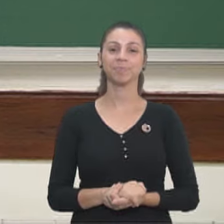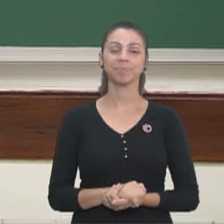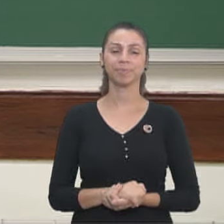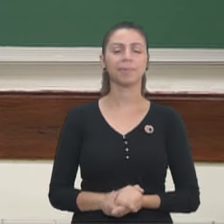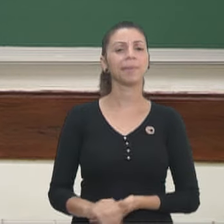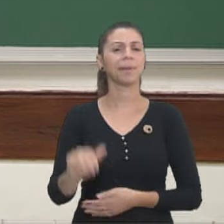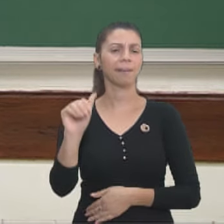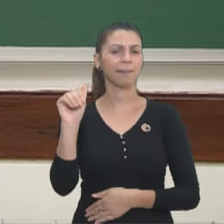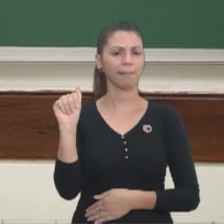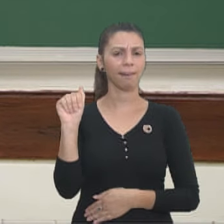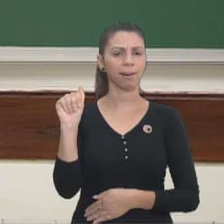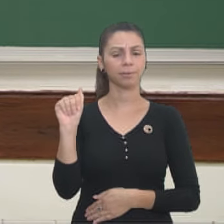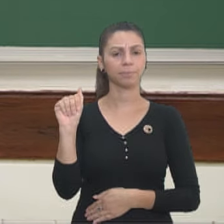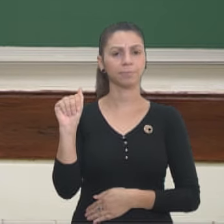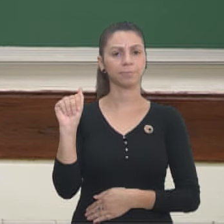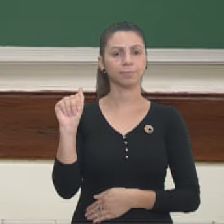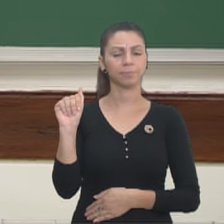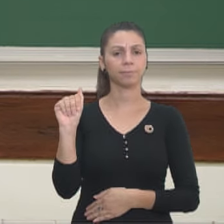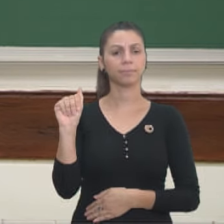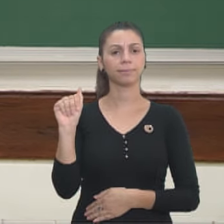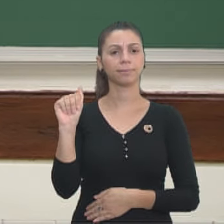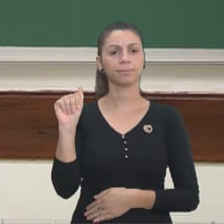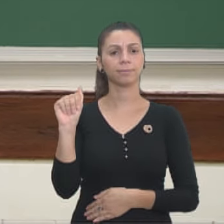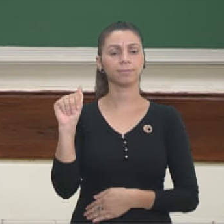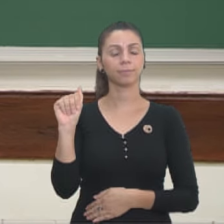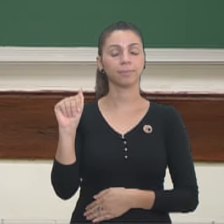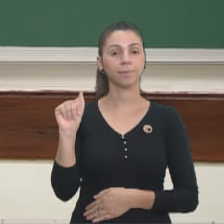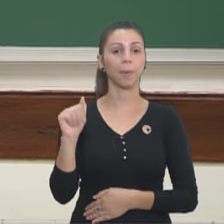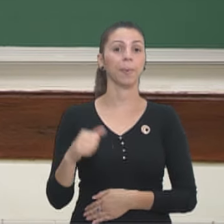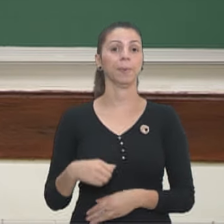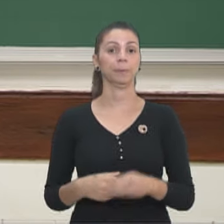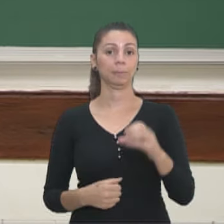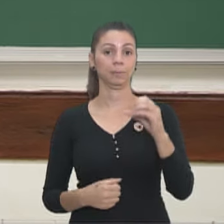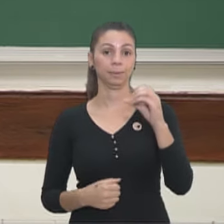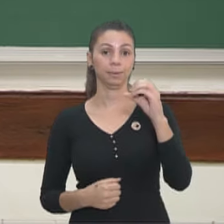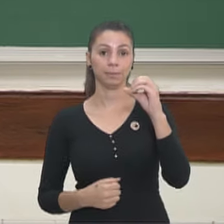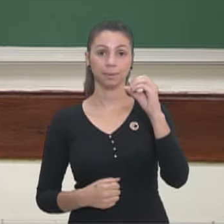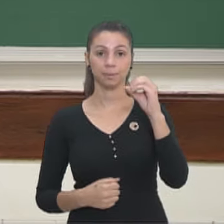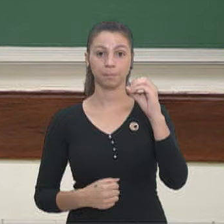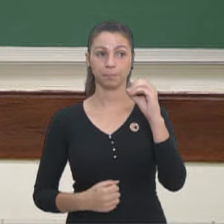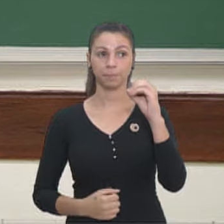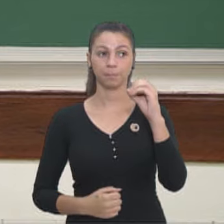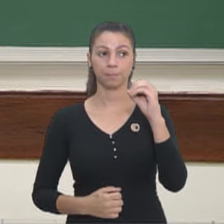letra A. A letra A tá dizendo o quê? 0